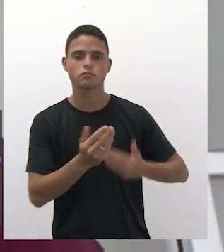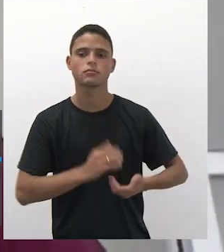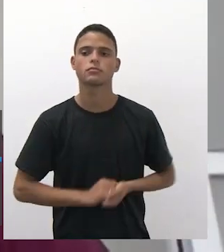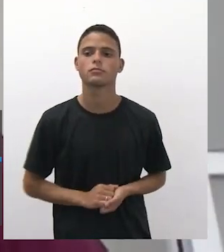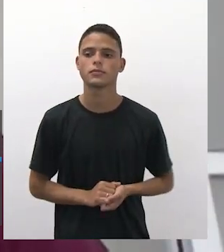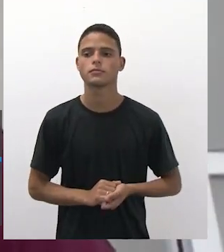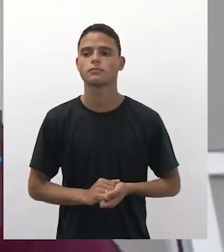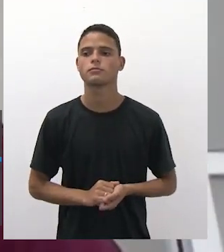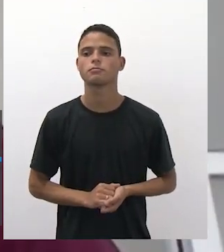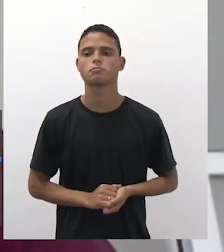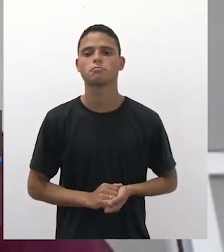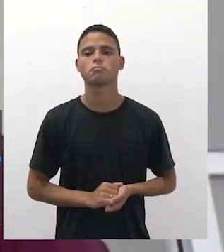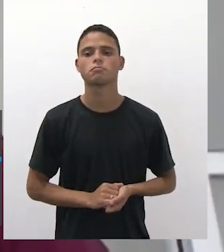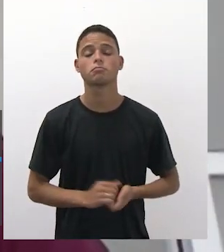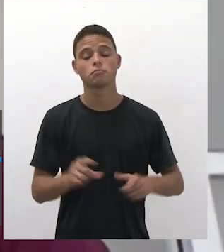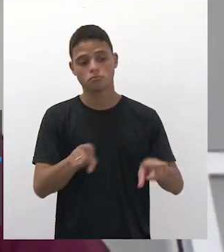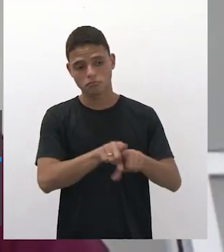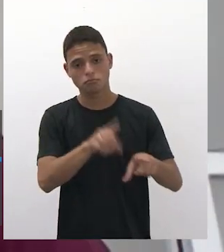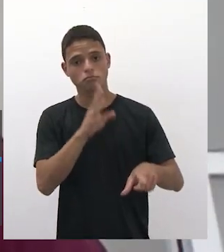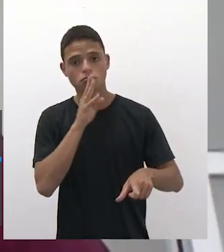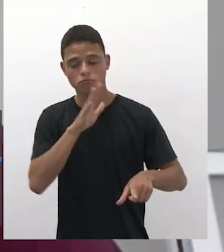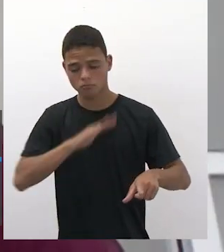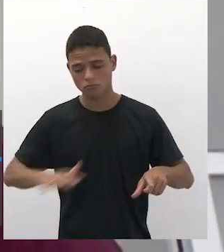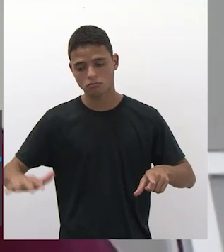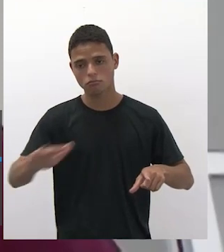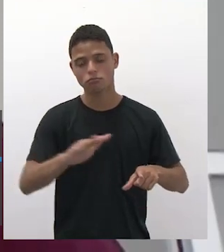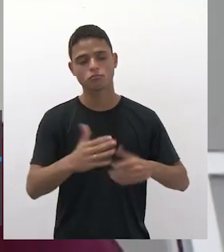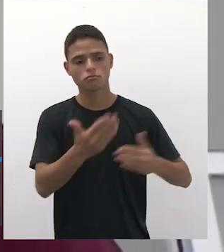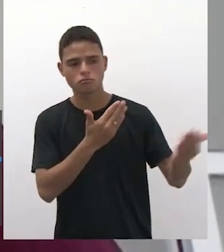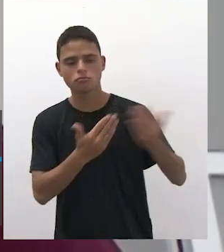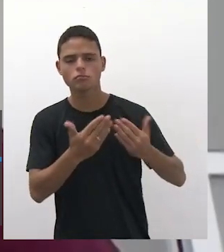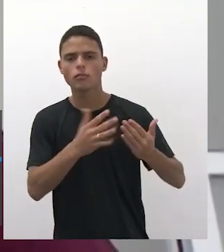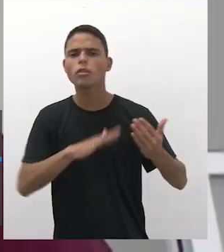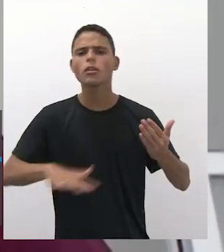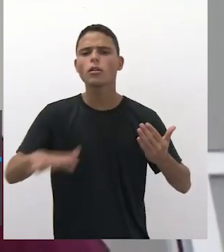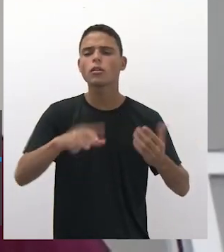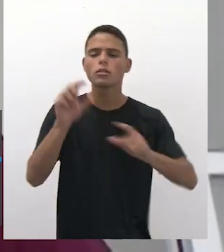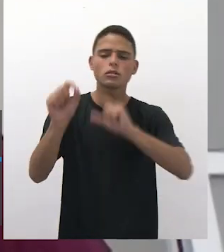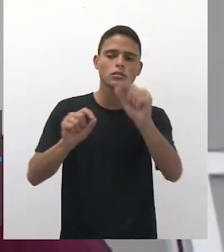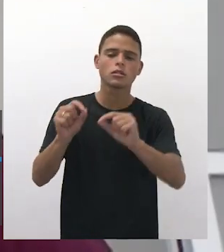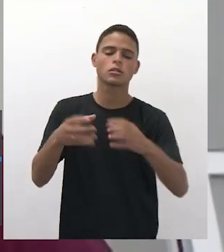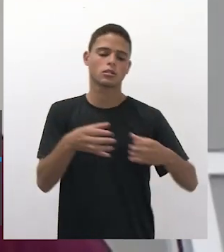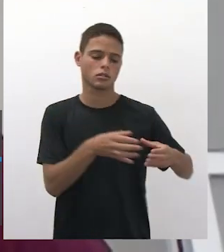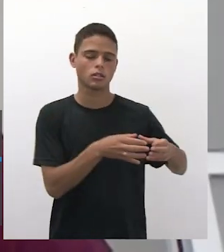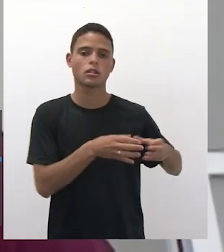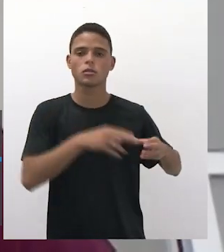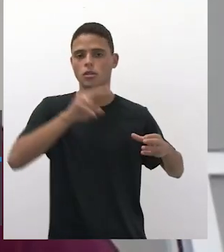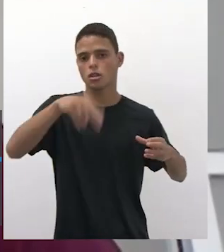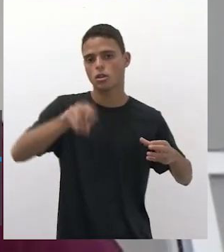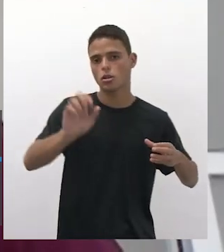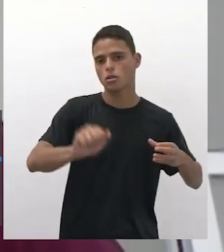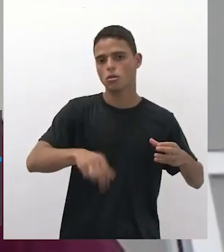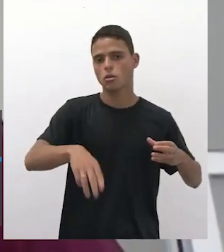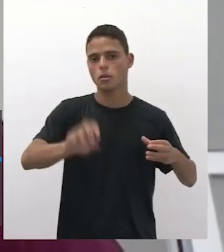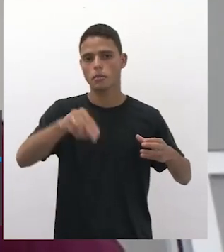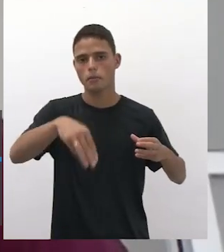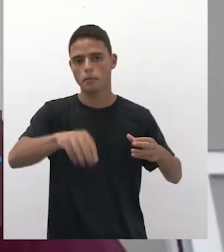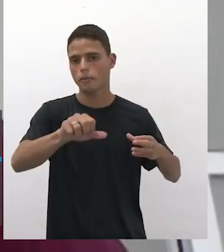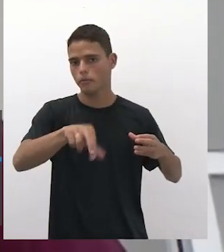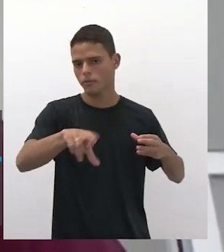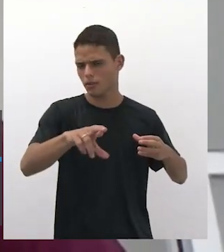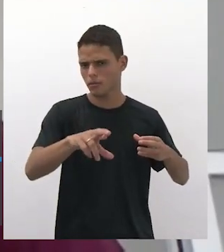e nós a conhecemos. Nós quem? Nós da equipe do NUMA. Não é uma